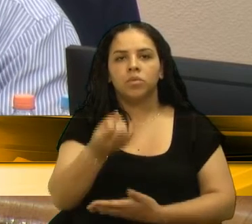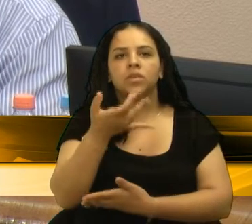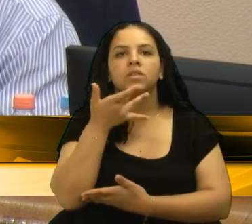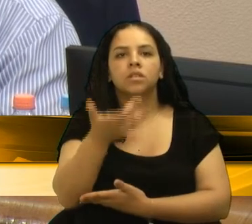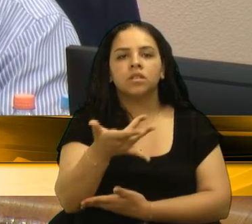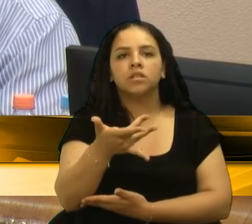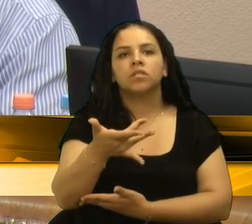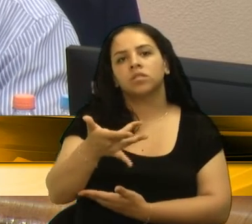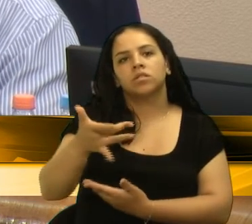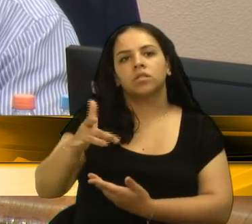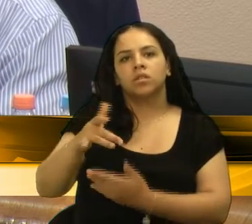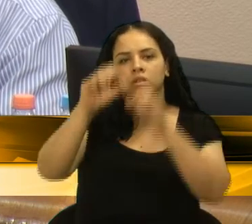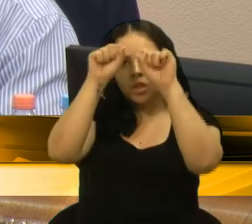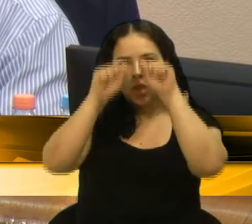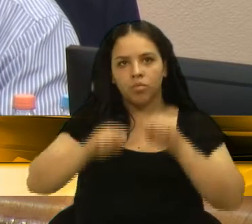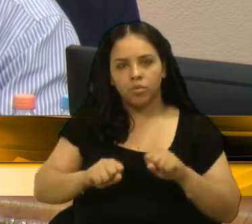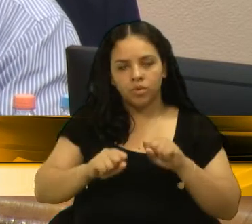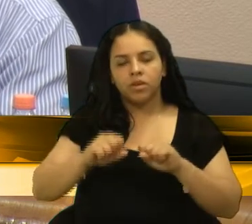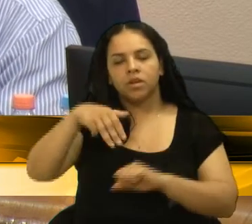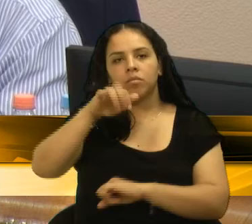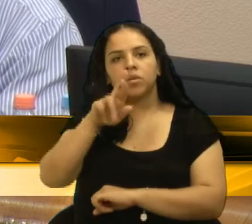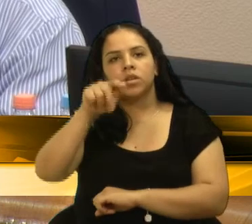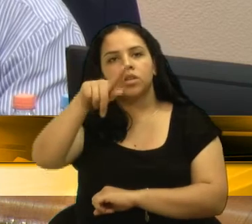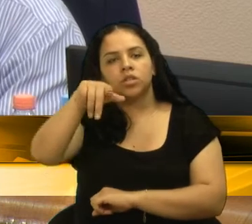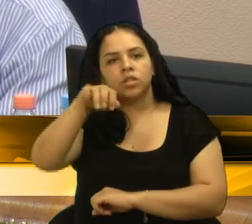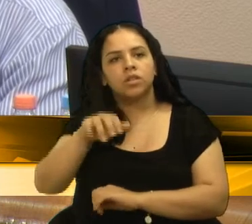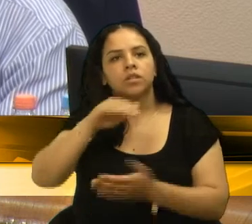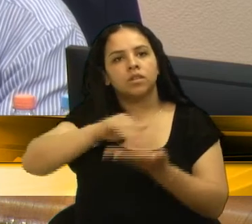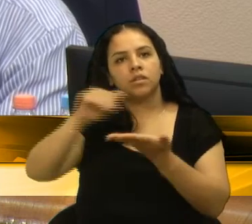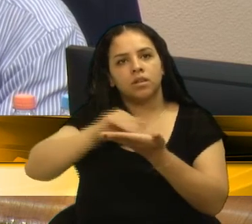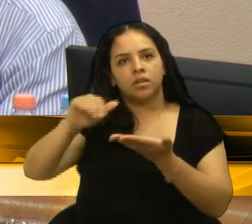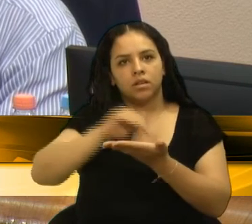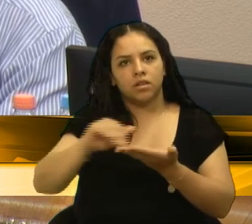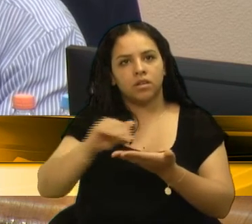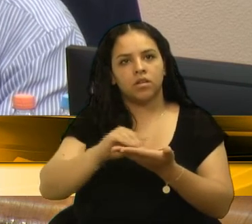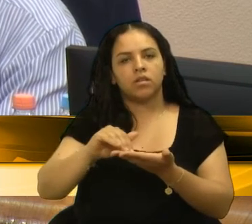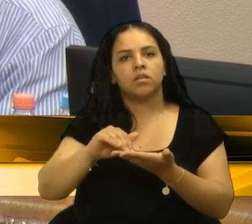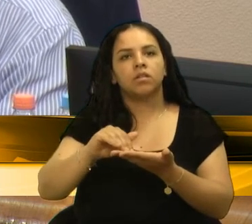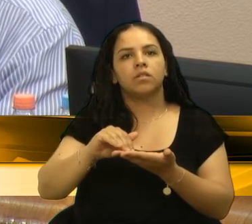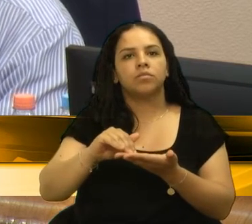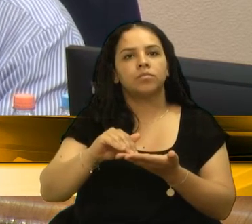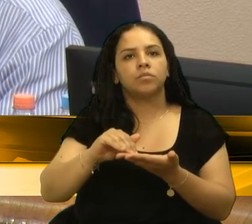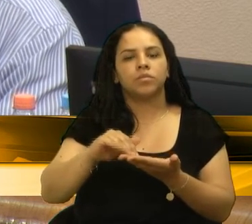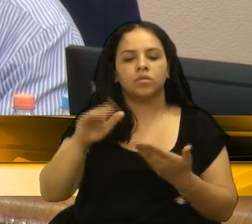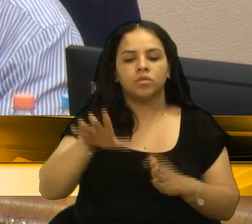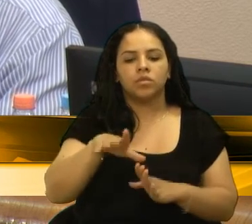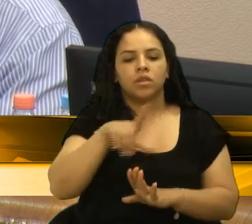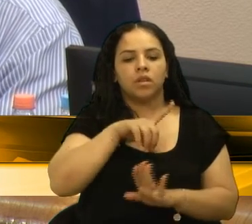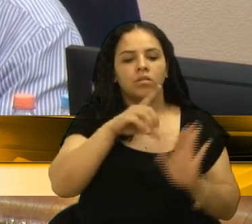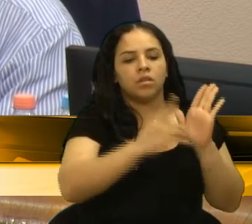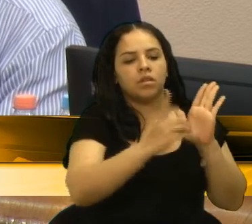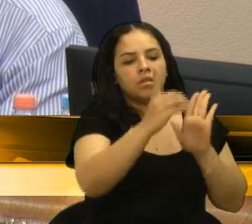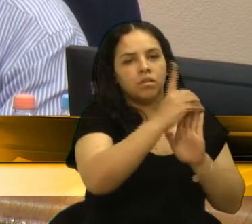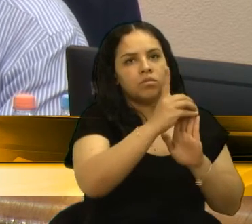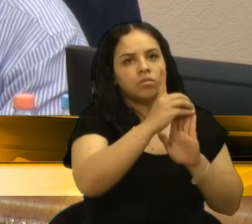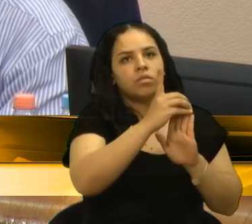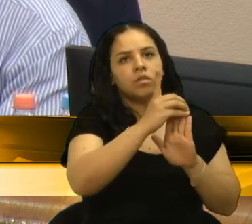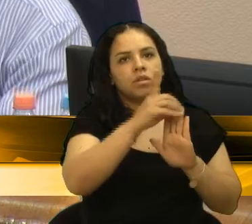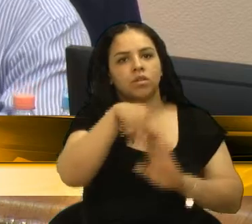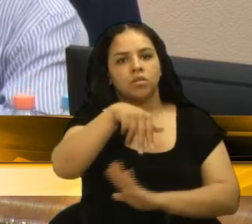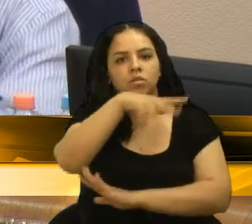testemunha, secretária Mirângela Rossi, secretária municipal de urbanismo, secretária Mirângela, a senhora tem conhecimento do decreto que regulamentava os eventos temporários no município de